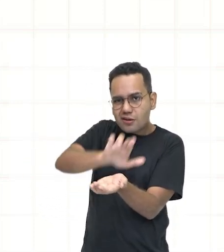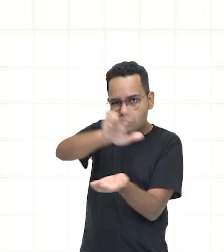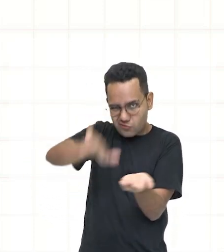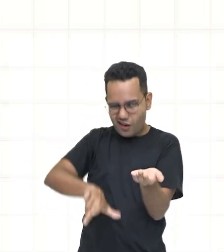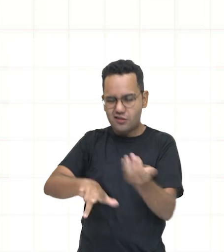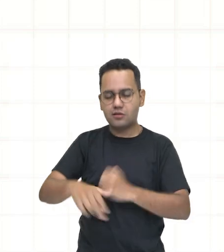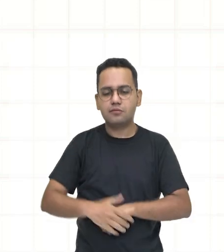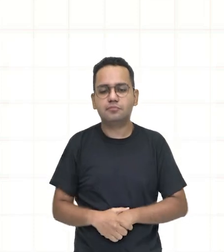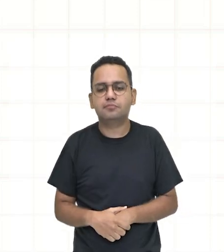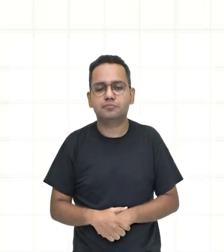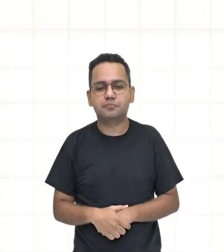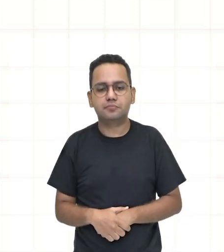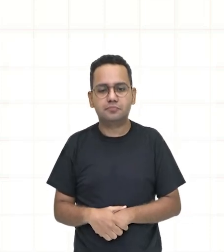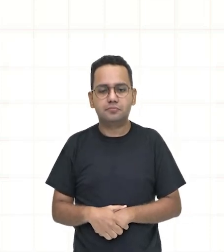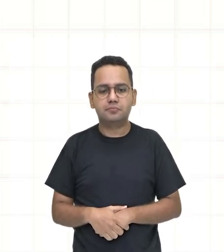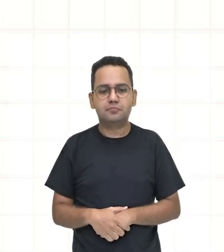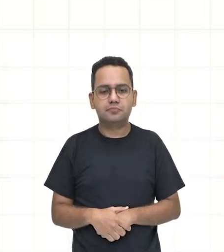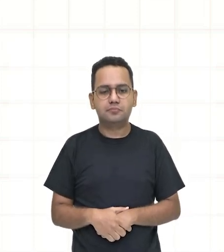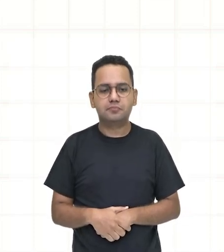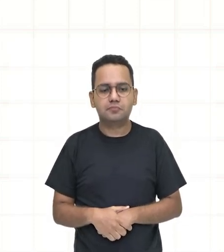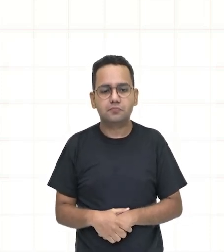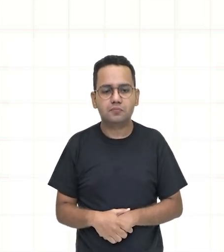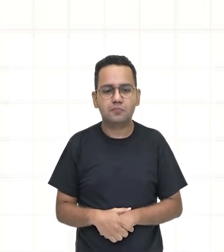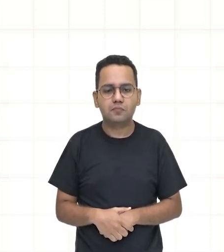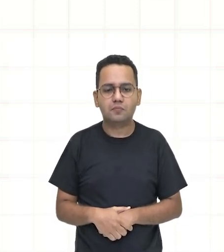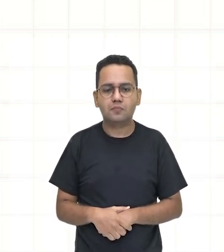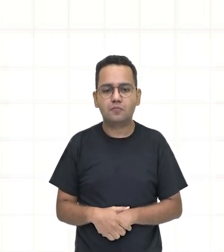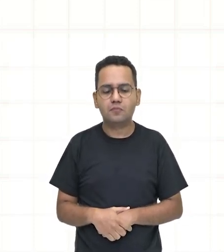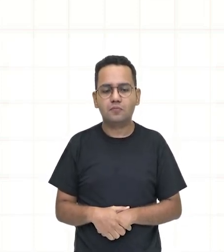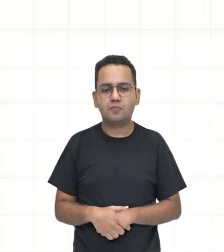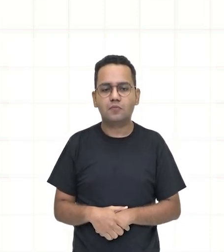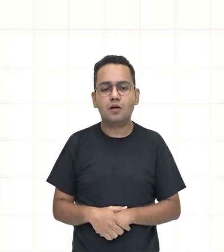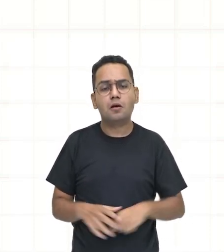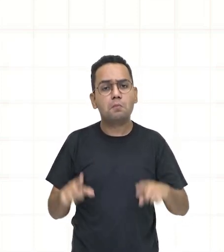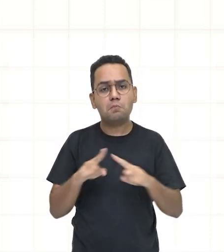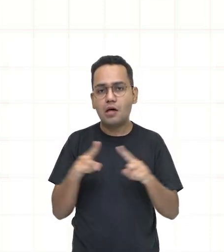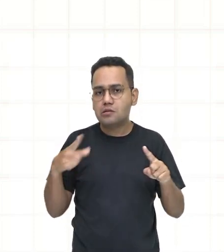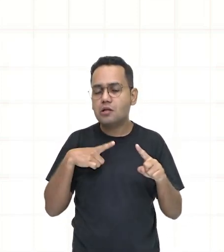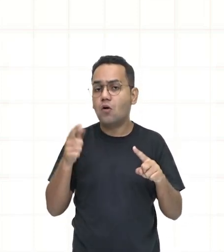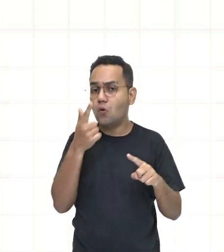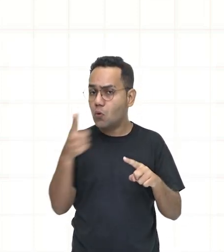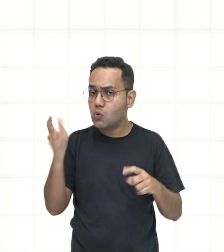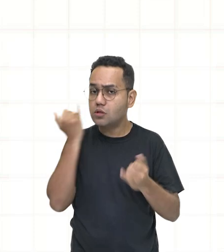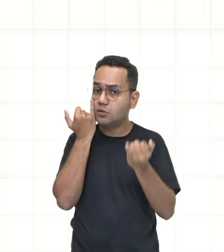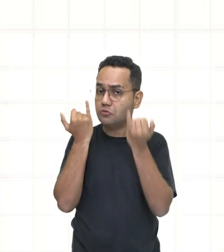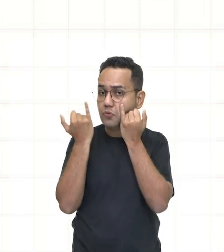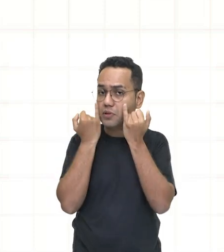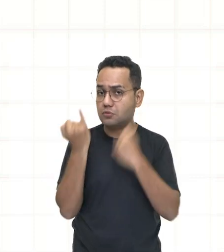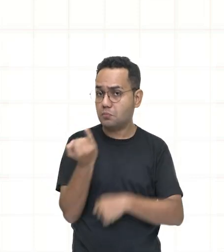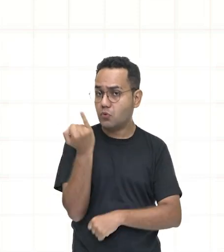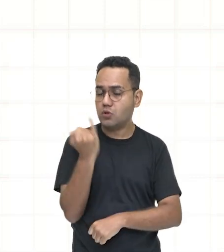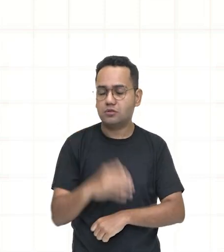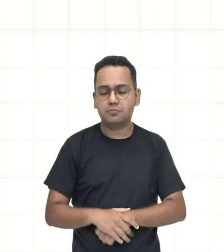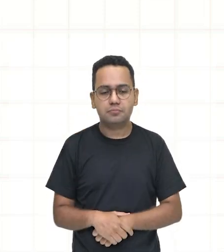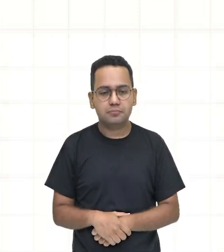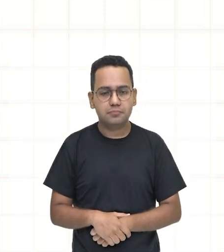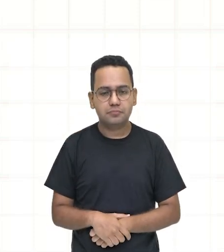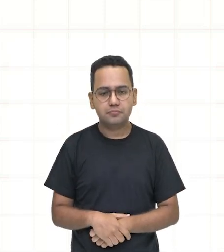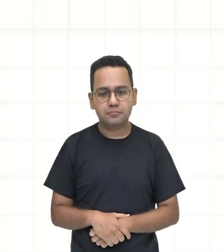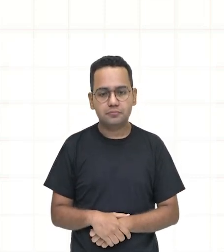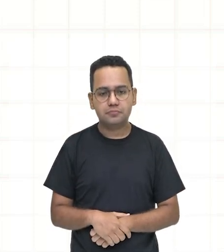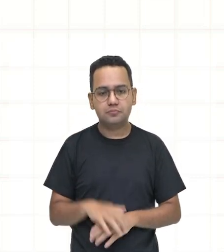vários elementos outros que são advindos dessas divisões, mas a maioria